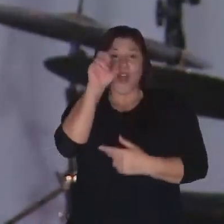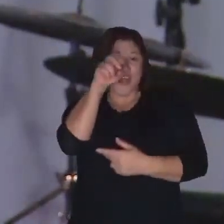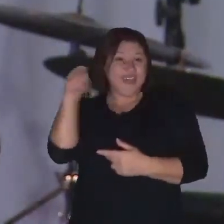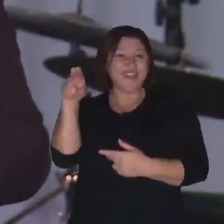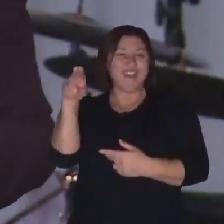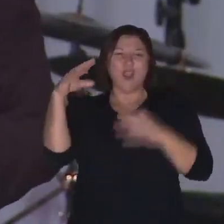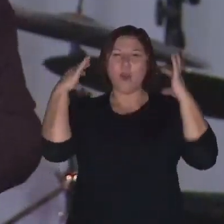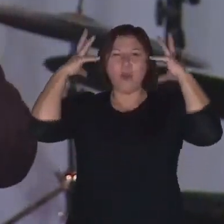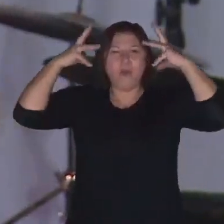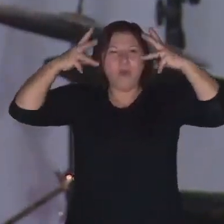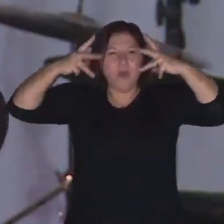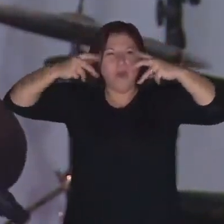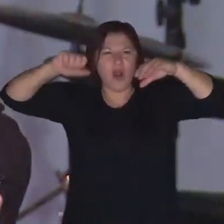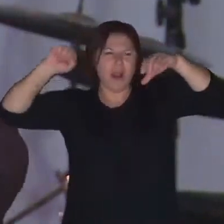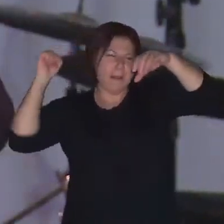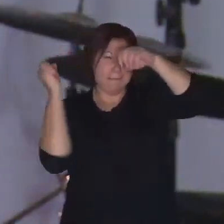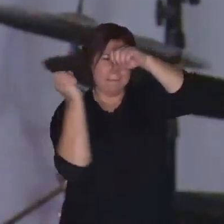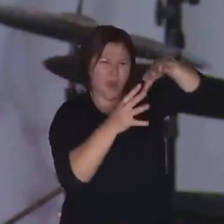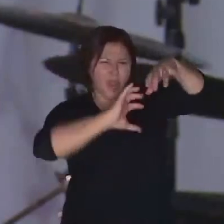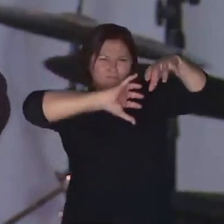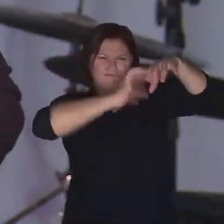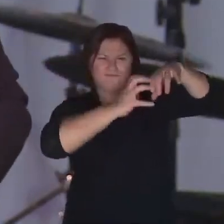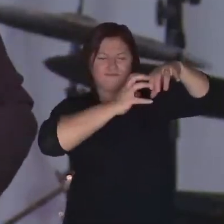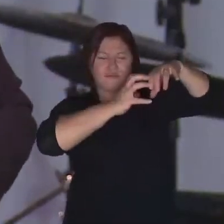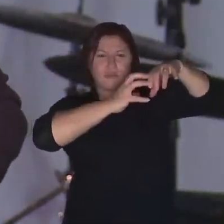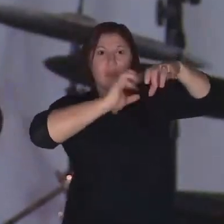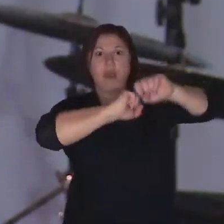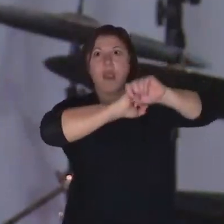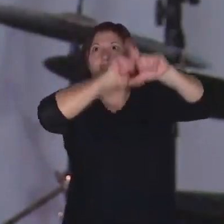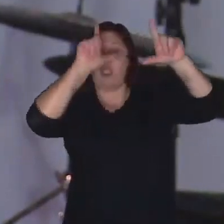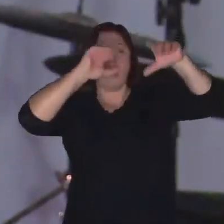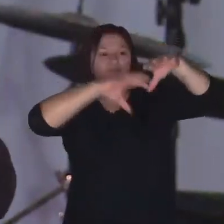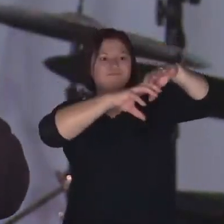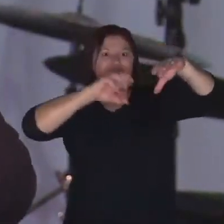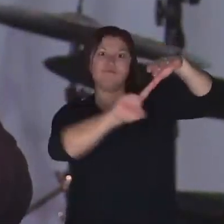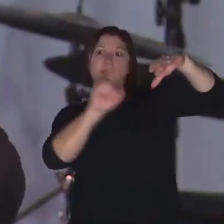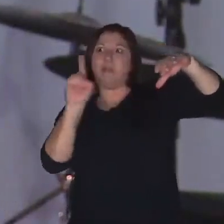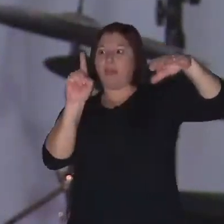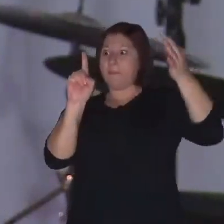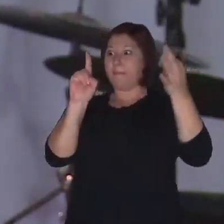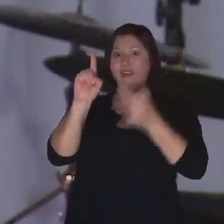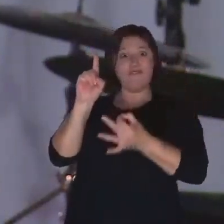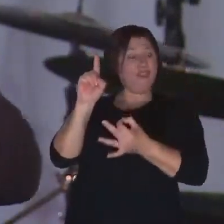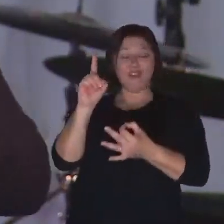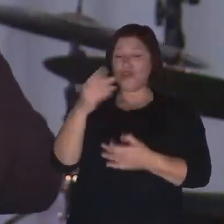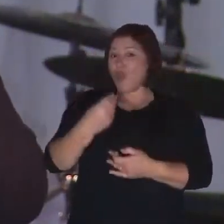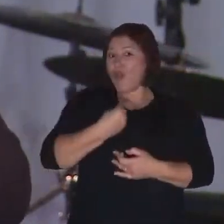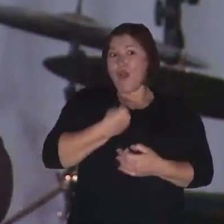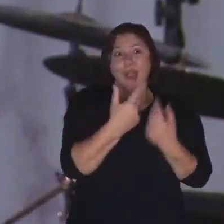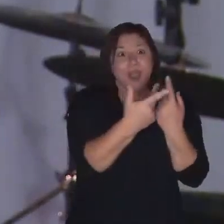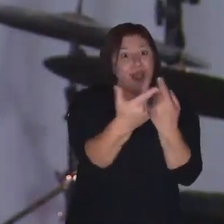Muito pelo contrário, será nesse lugar que Deus vai mostrar que o que faz a bênção dele estar